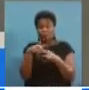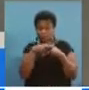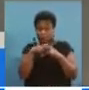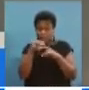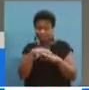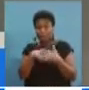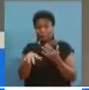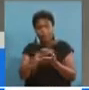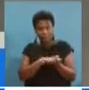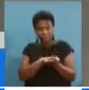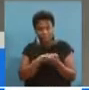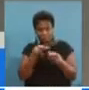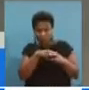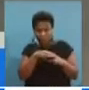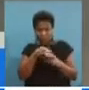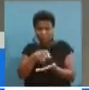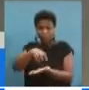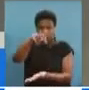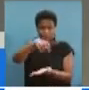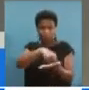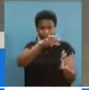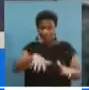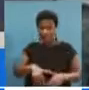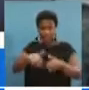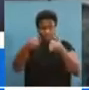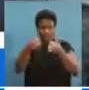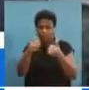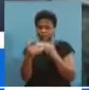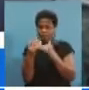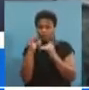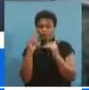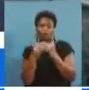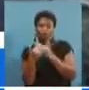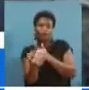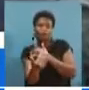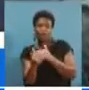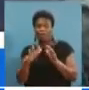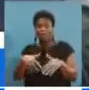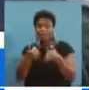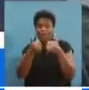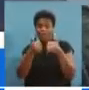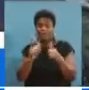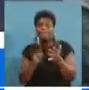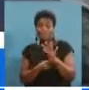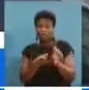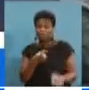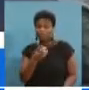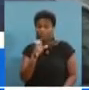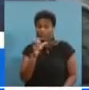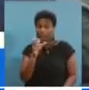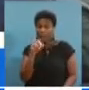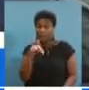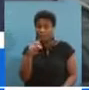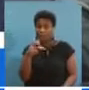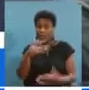O diagnóstico base é que os edifícios da cidade não estão voltados para a cidade, como é o caso do CNAR, nós vamos derrubar os